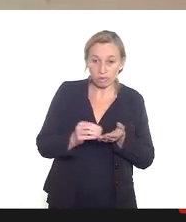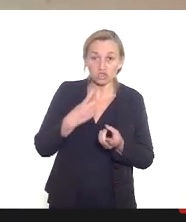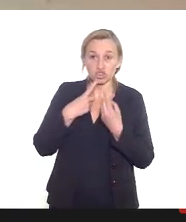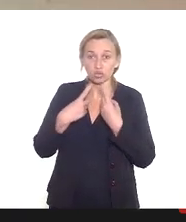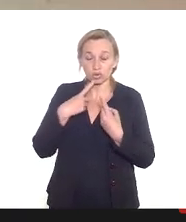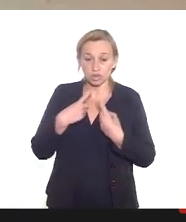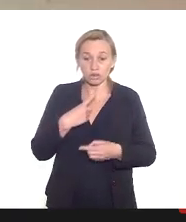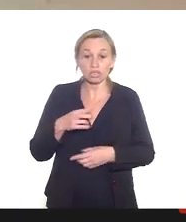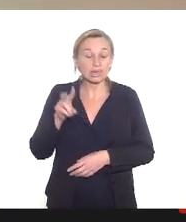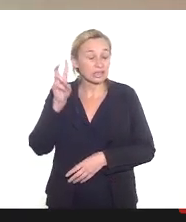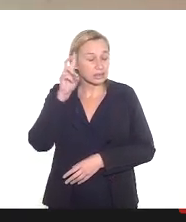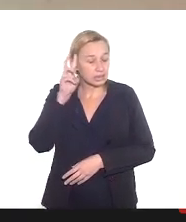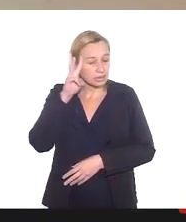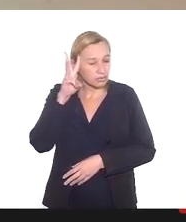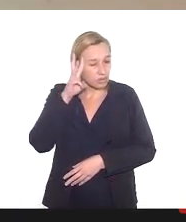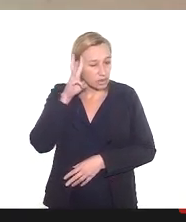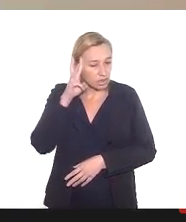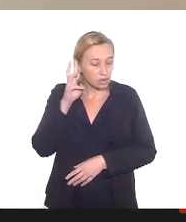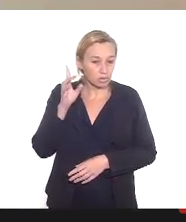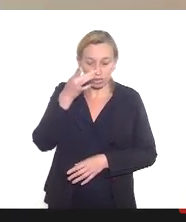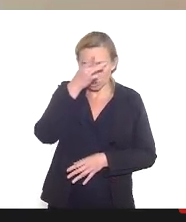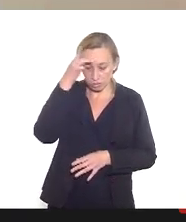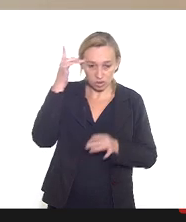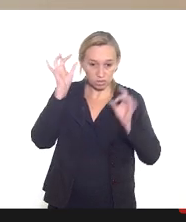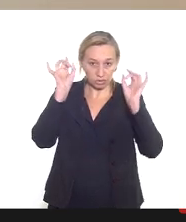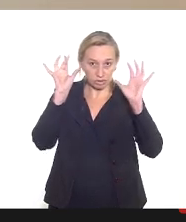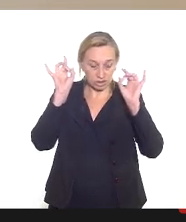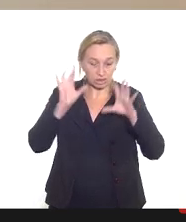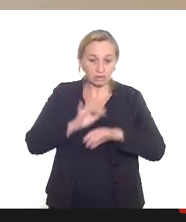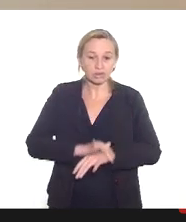discussão terça-feira ou especialistas